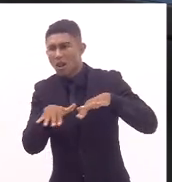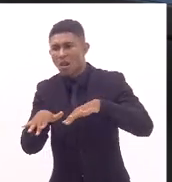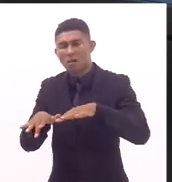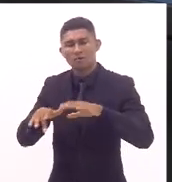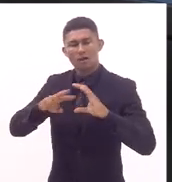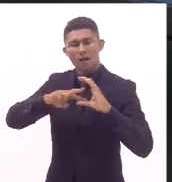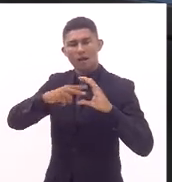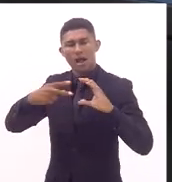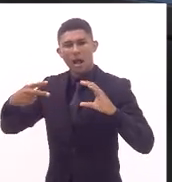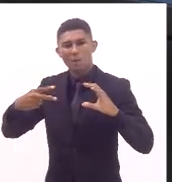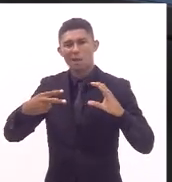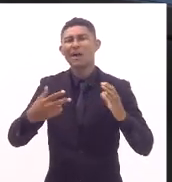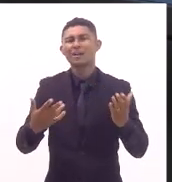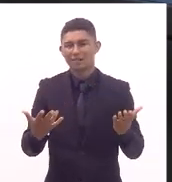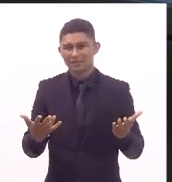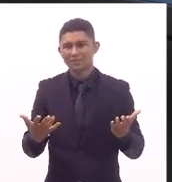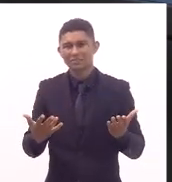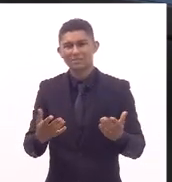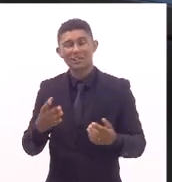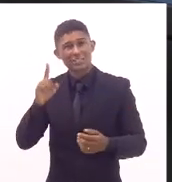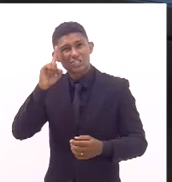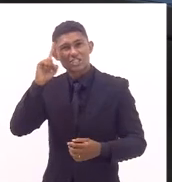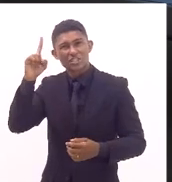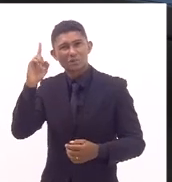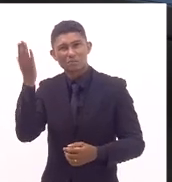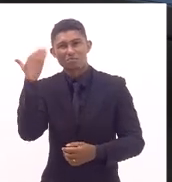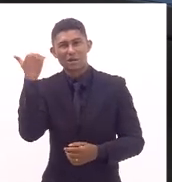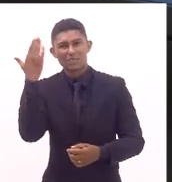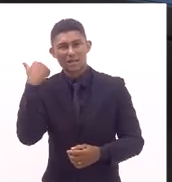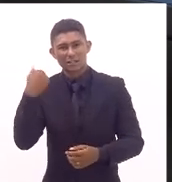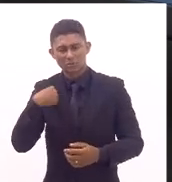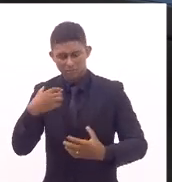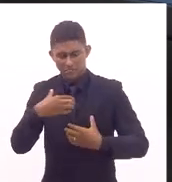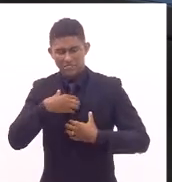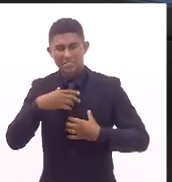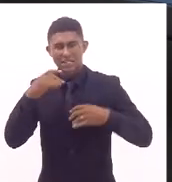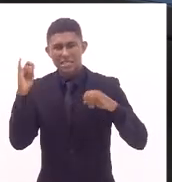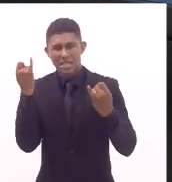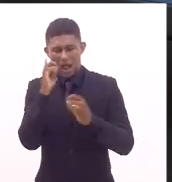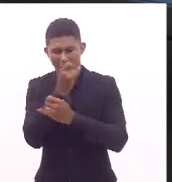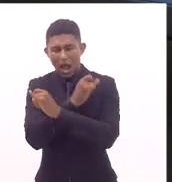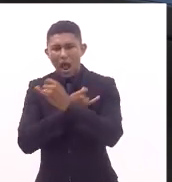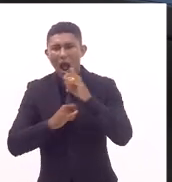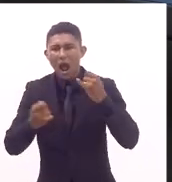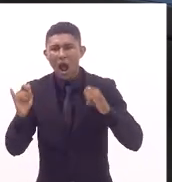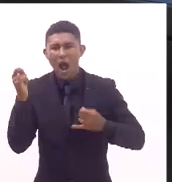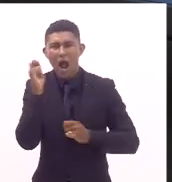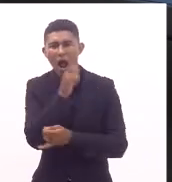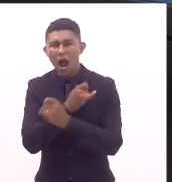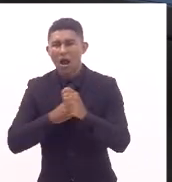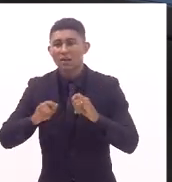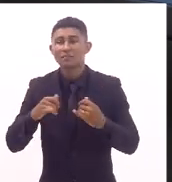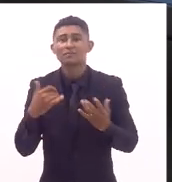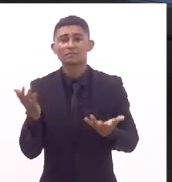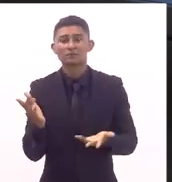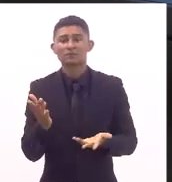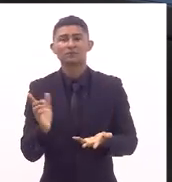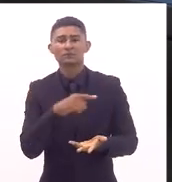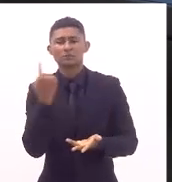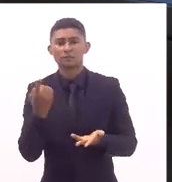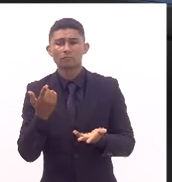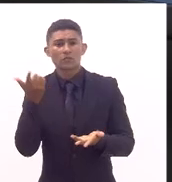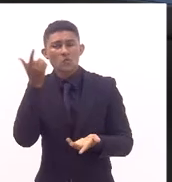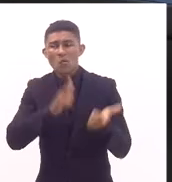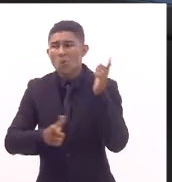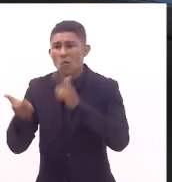aquele dia foi uma dose de energia e a partir dali nós fomos só não